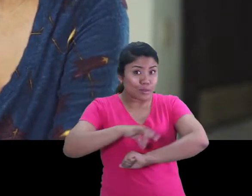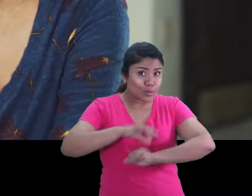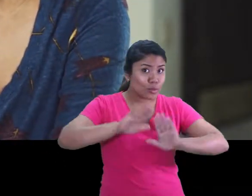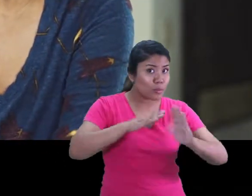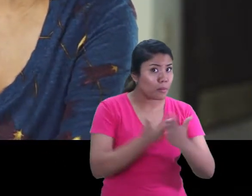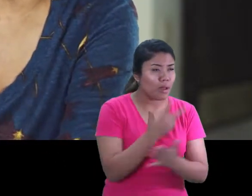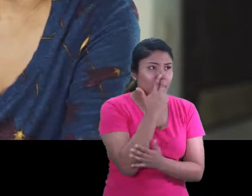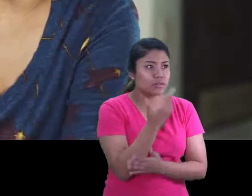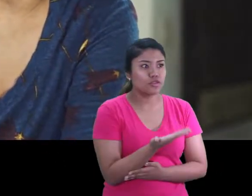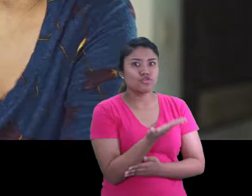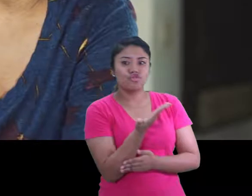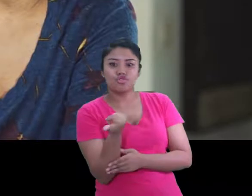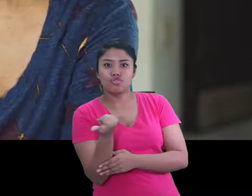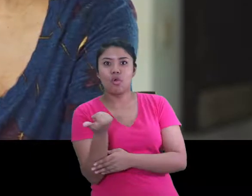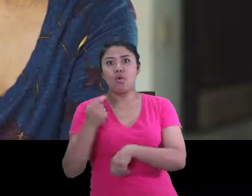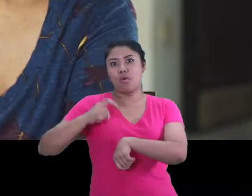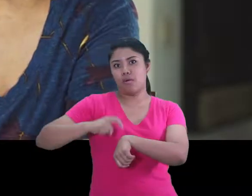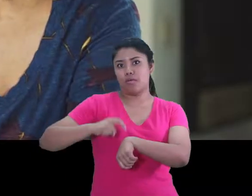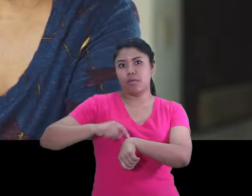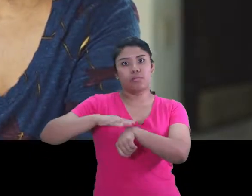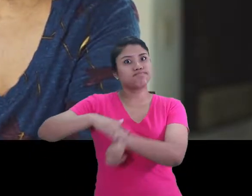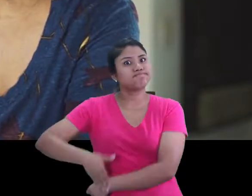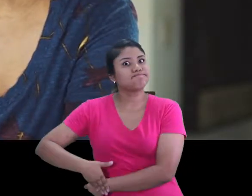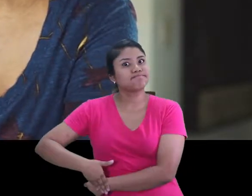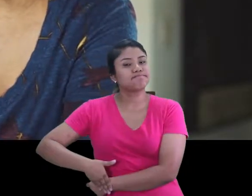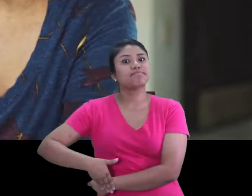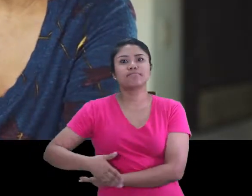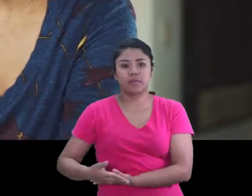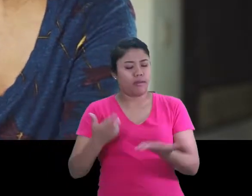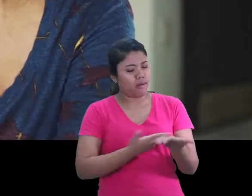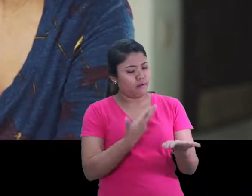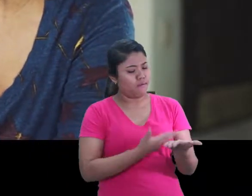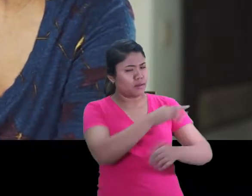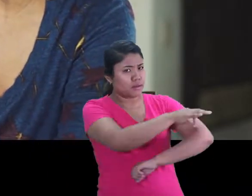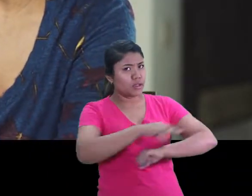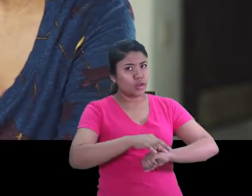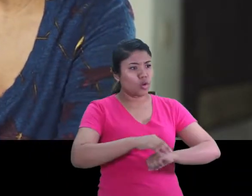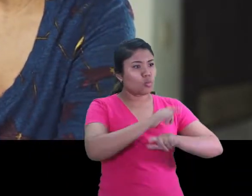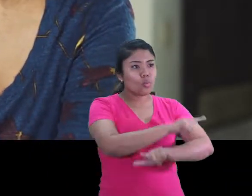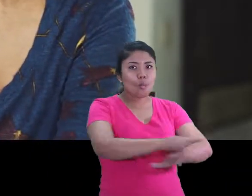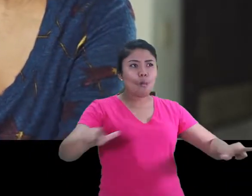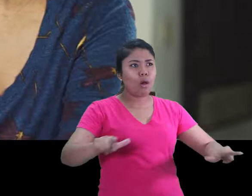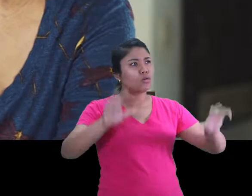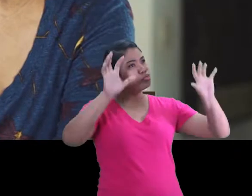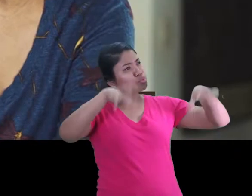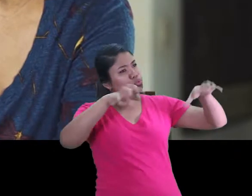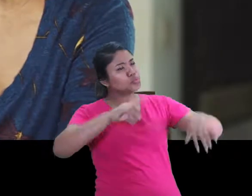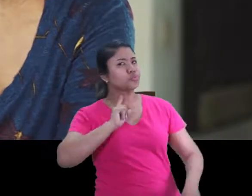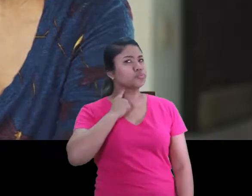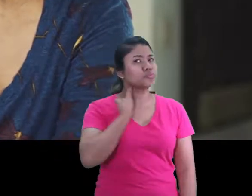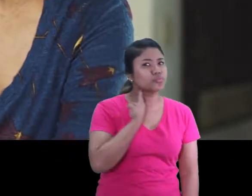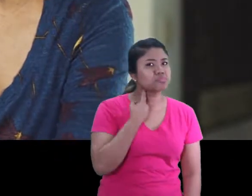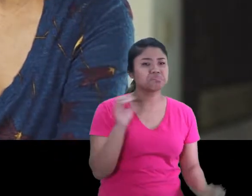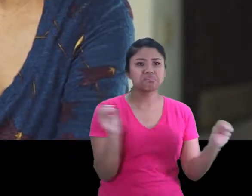ela tirou o tempo. Tanto que você olha qualquer revista de arquitetura, nunca tem ninguém. Nunca está chovendo,